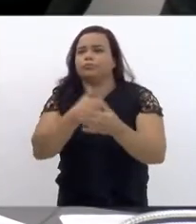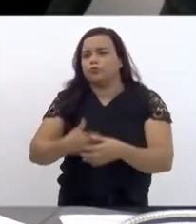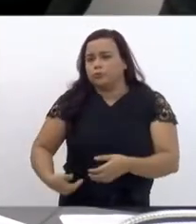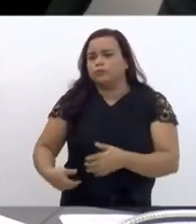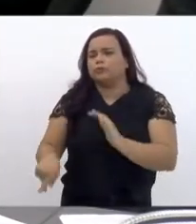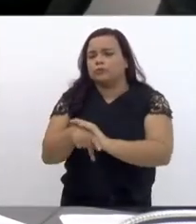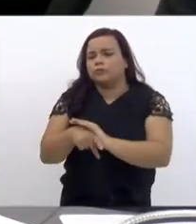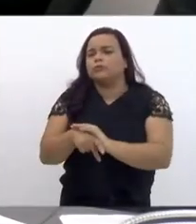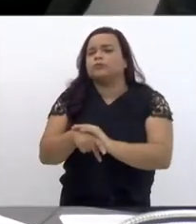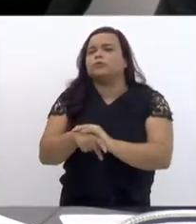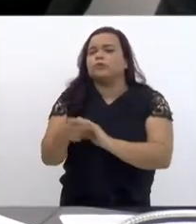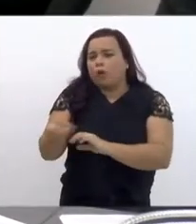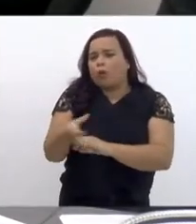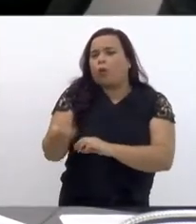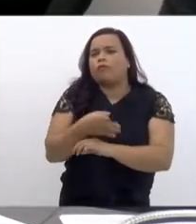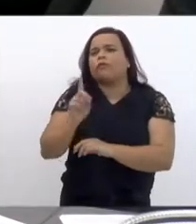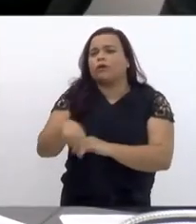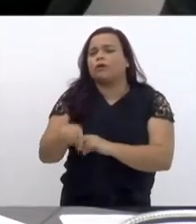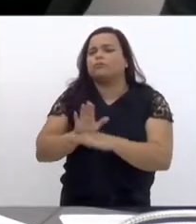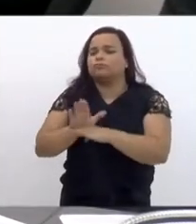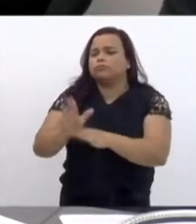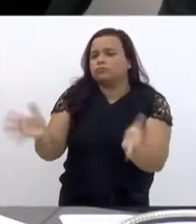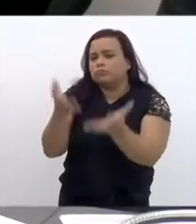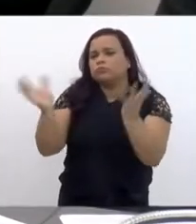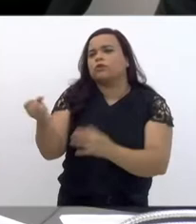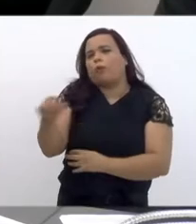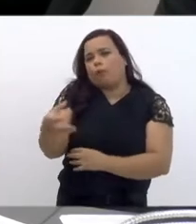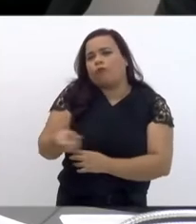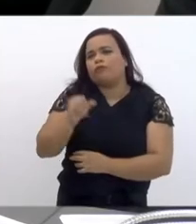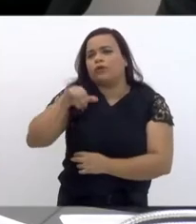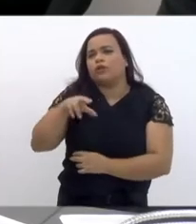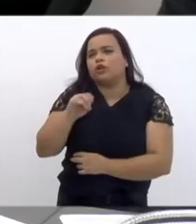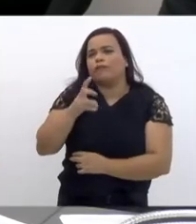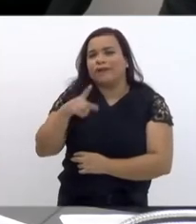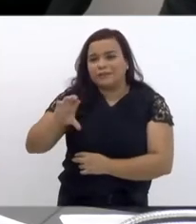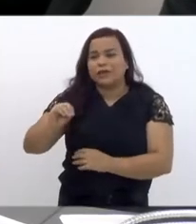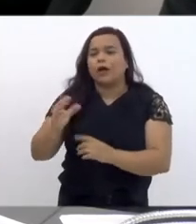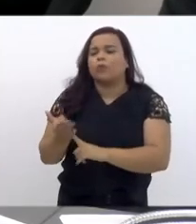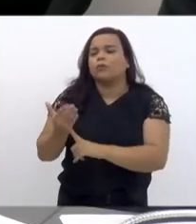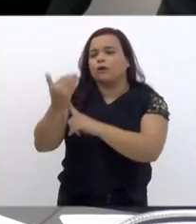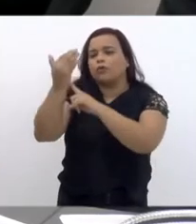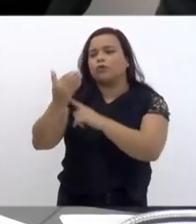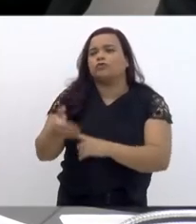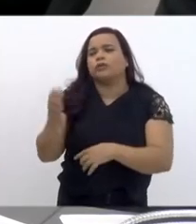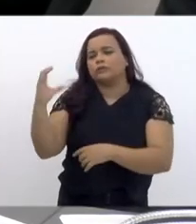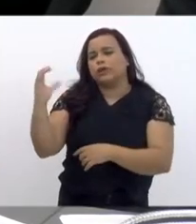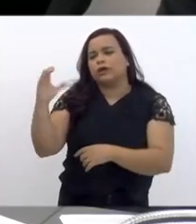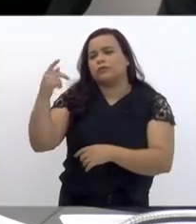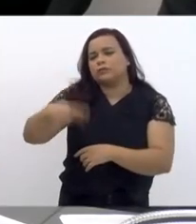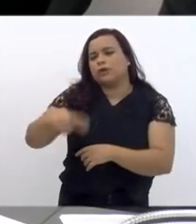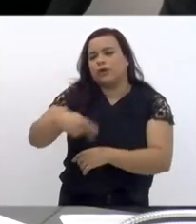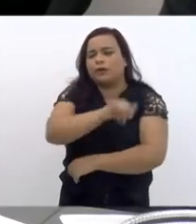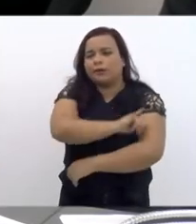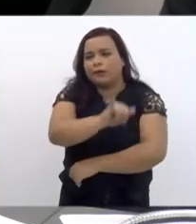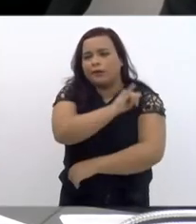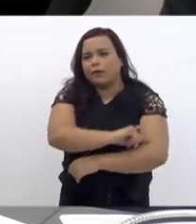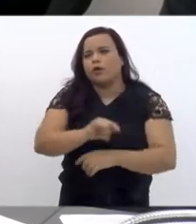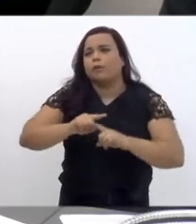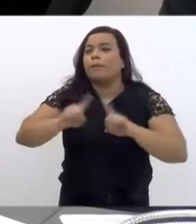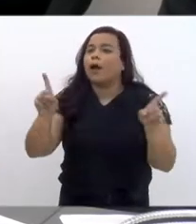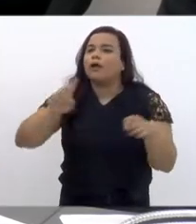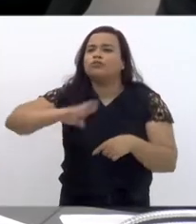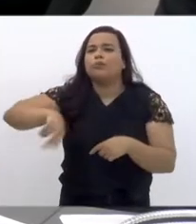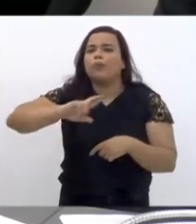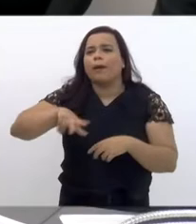um elemento de fomento à inovação, a ciência e tecnologia no Rio de Janeiro. Mas também não vai ser por isso